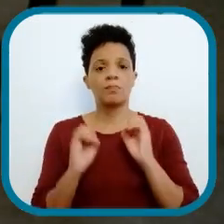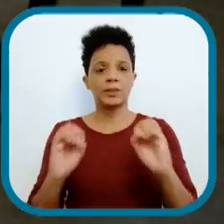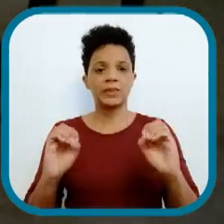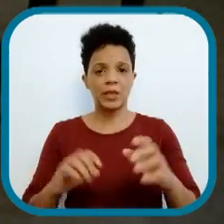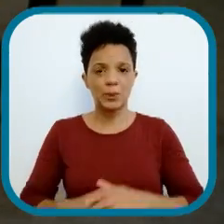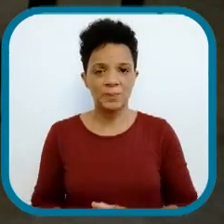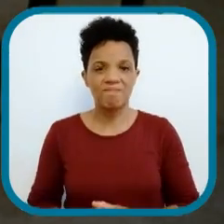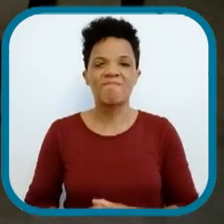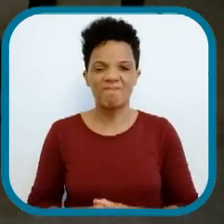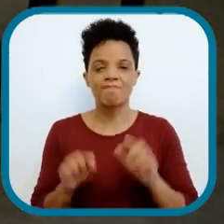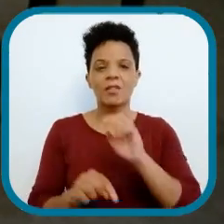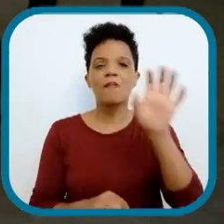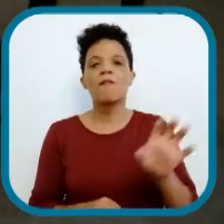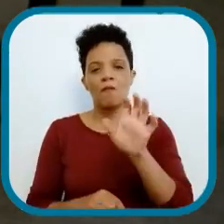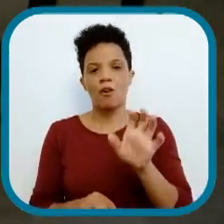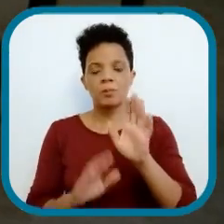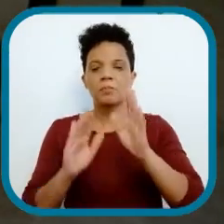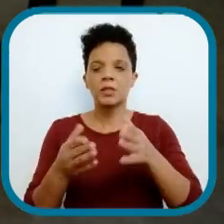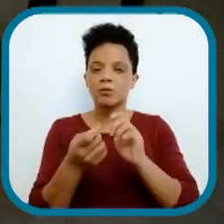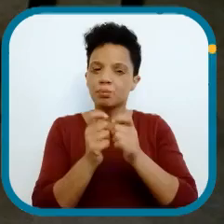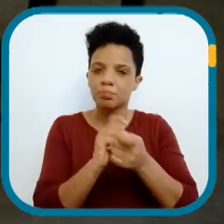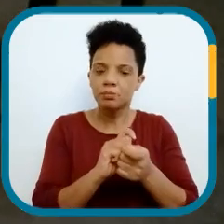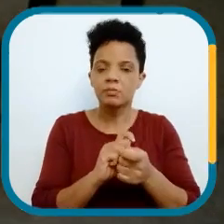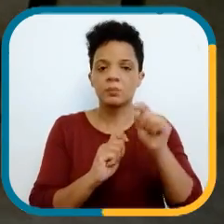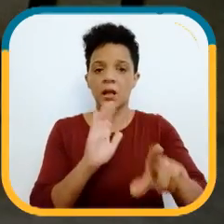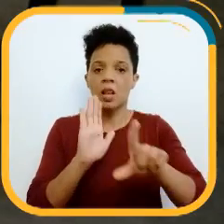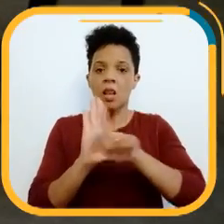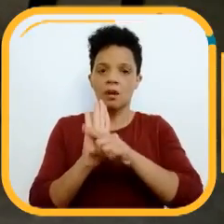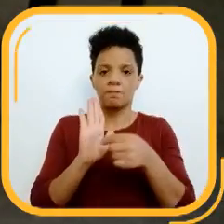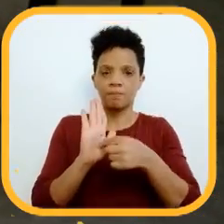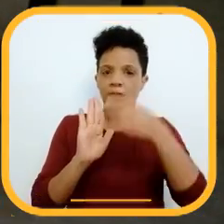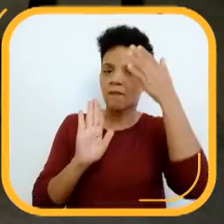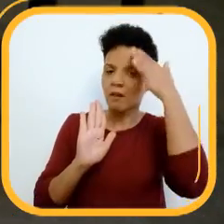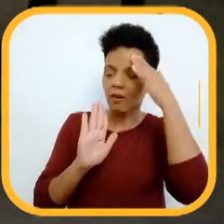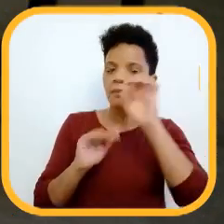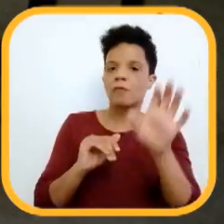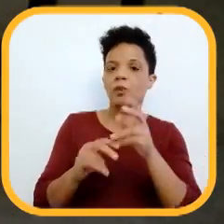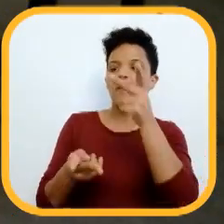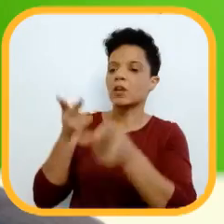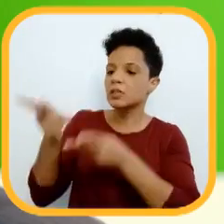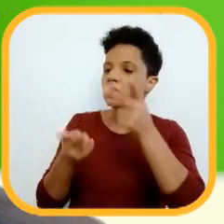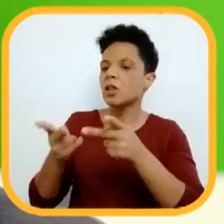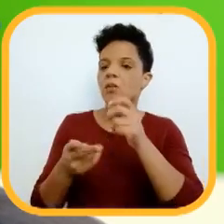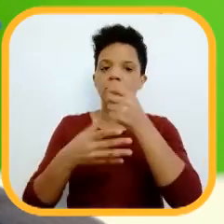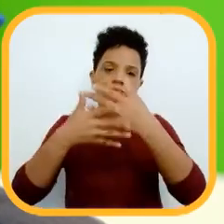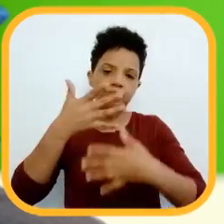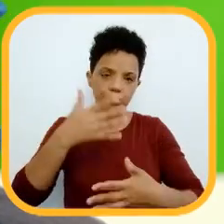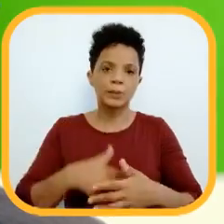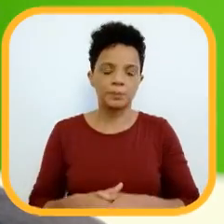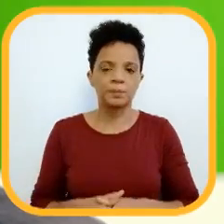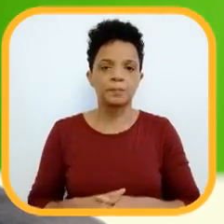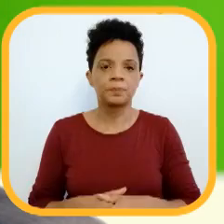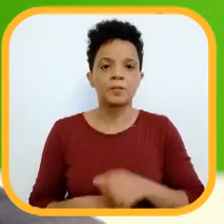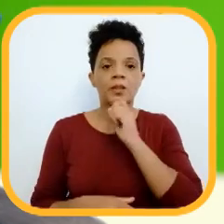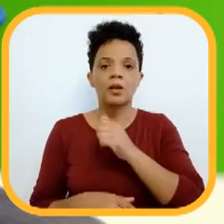pessoas e não mete nenhuma mulher. E, portanto, estes mecanismos têm de ser apurados. E a própria lei prevê um mecanismo de avaliação de 4 em